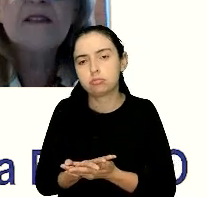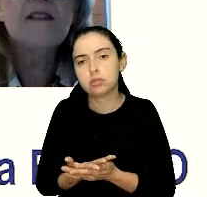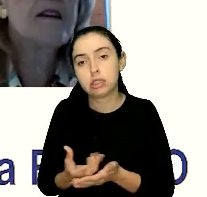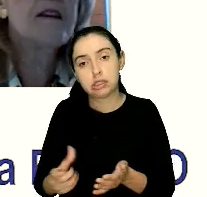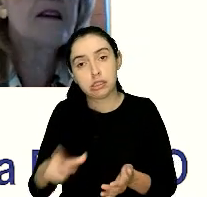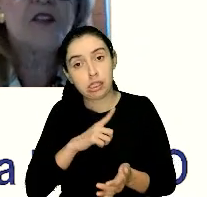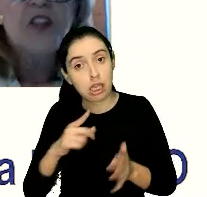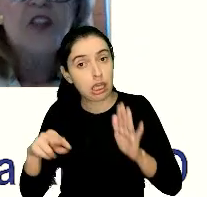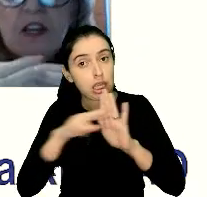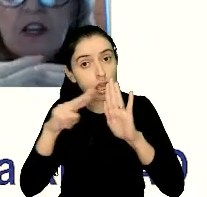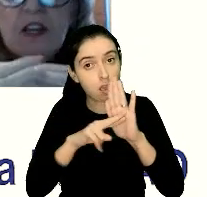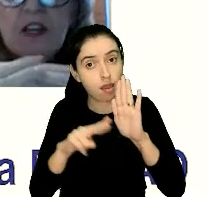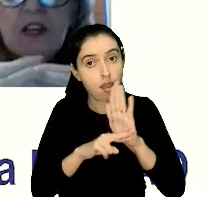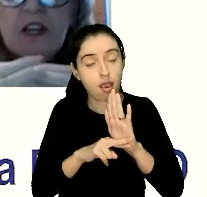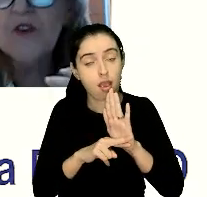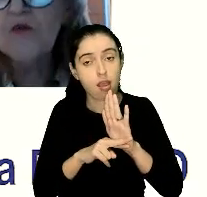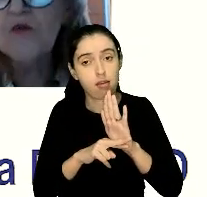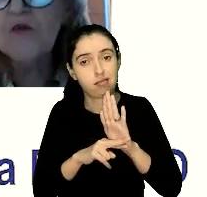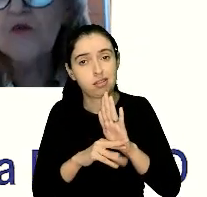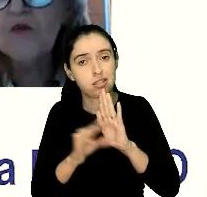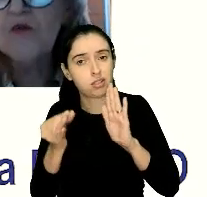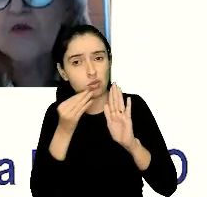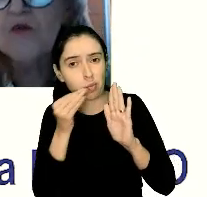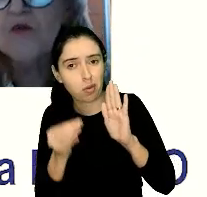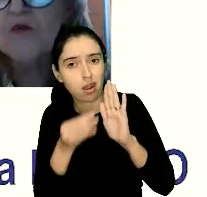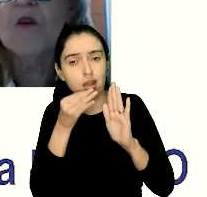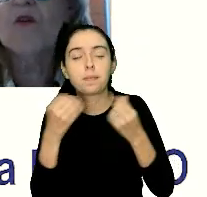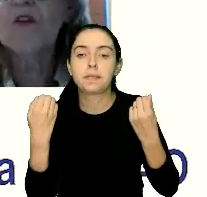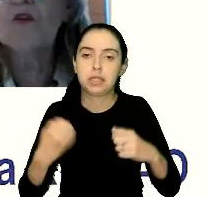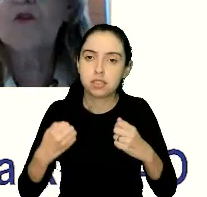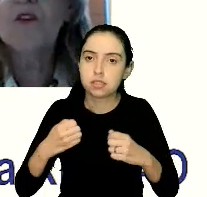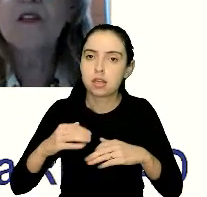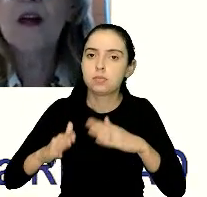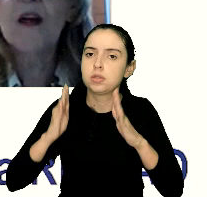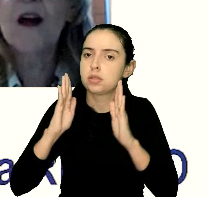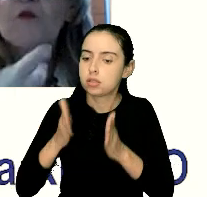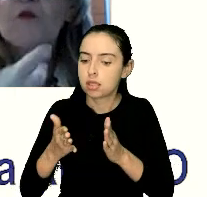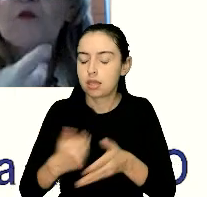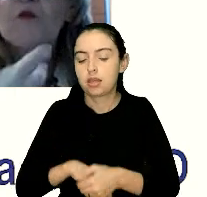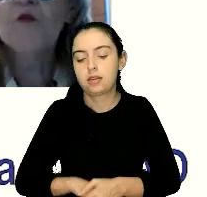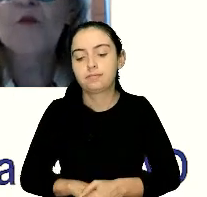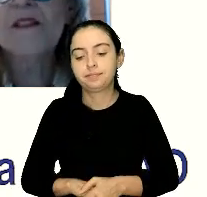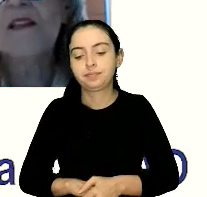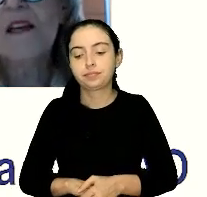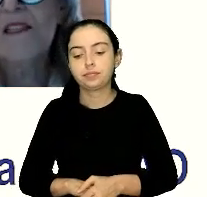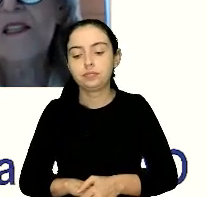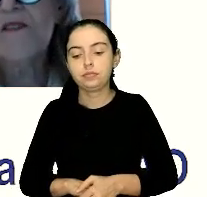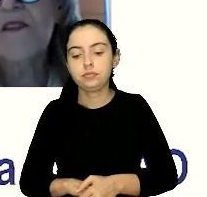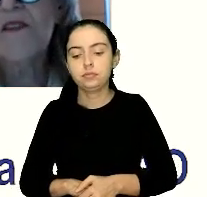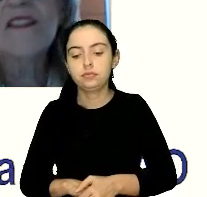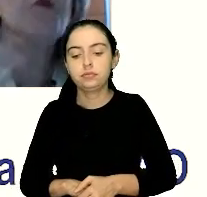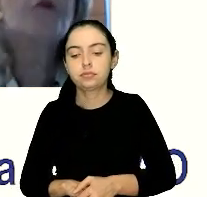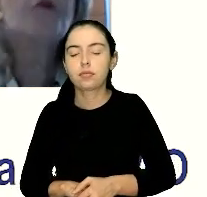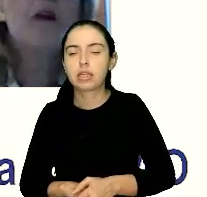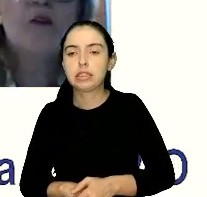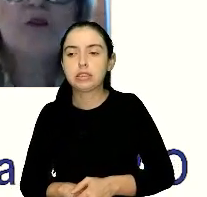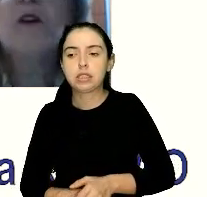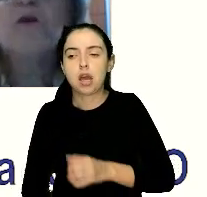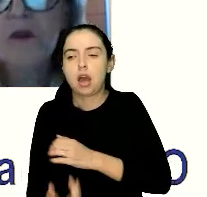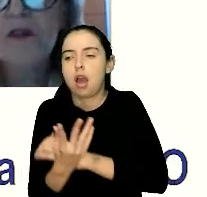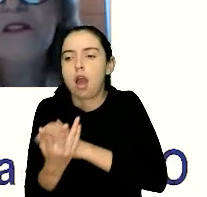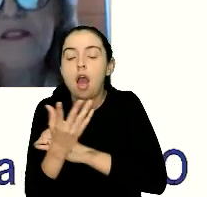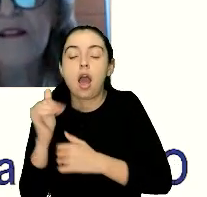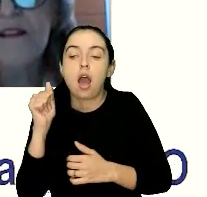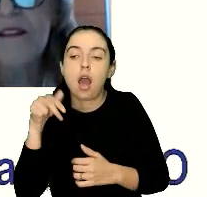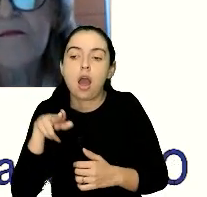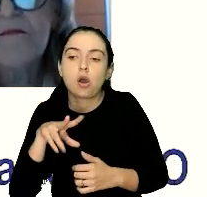regras, existem exigências que nós temos que cumprir, etc. e tal. Agora, eu estou falando da autocobrança, que essa, às vezes, é muito